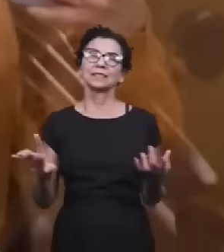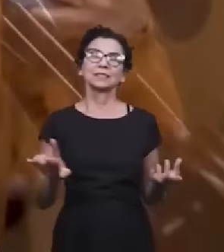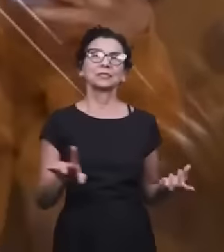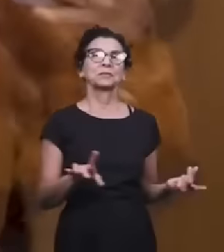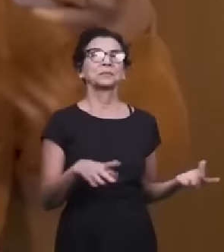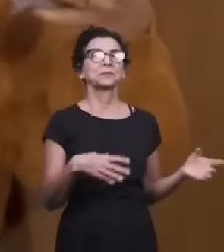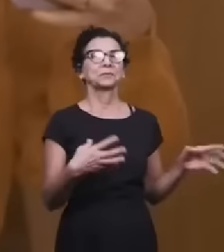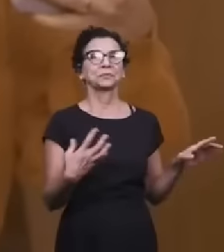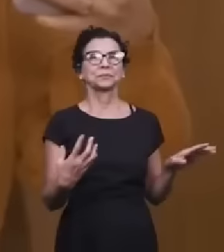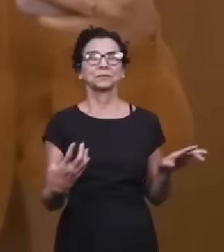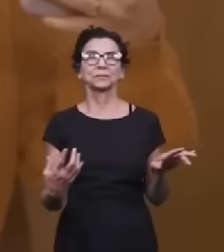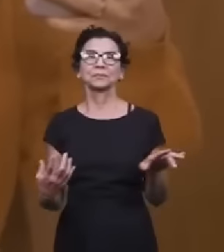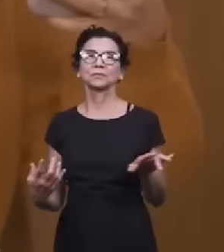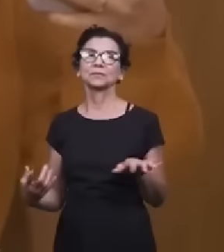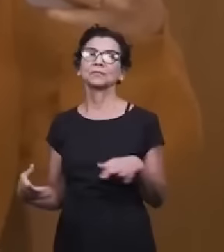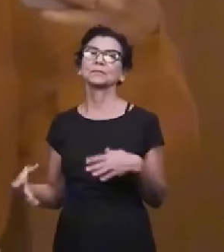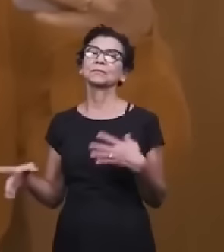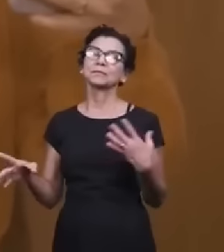vermelha